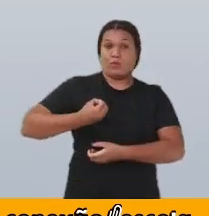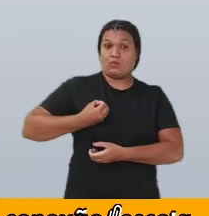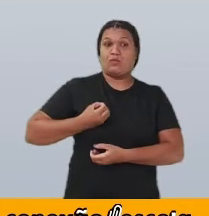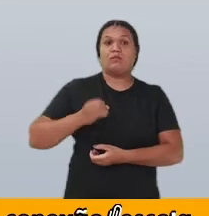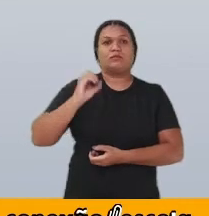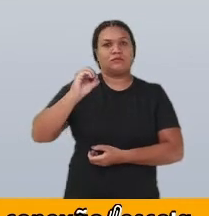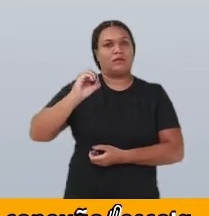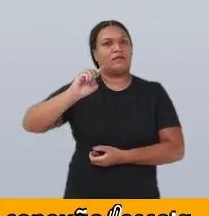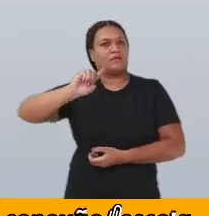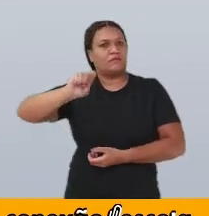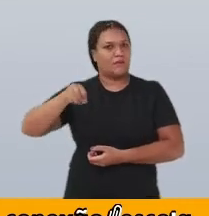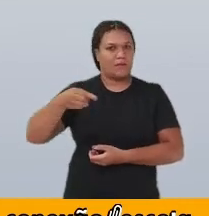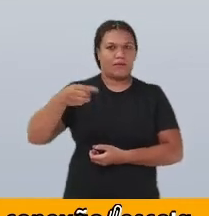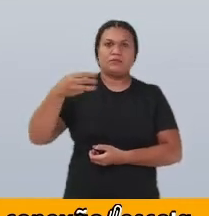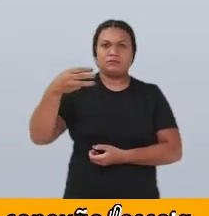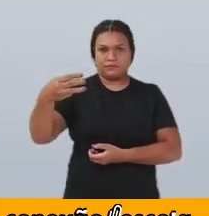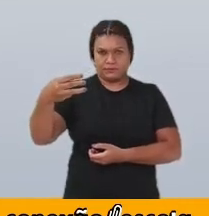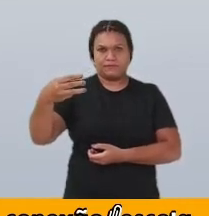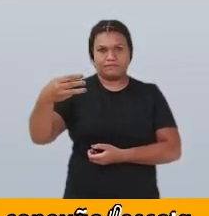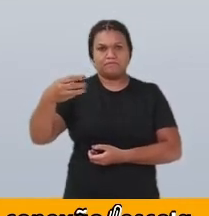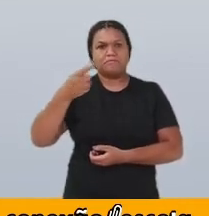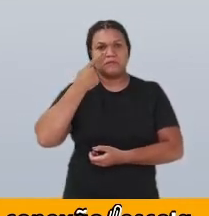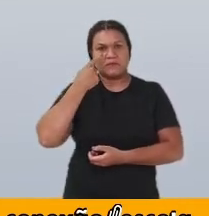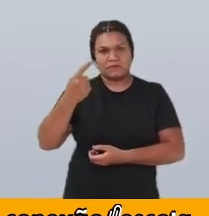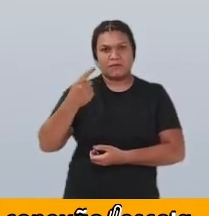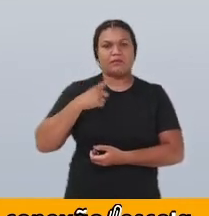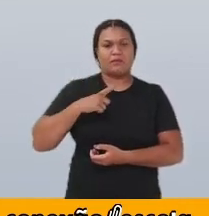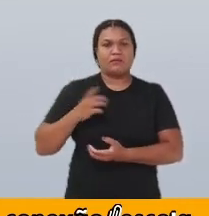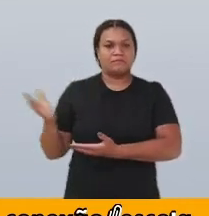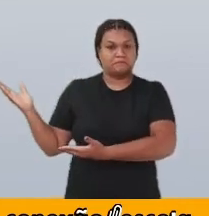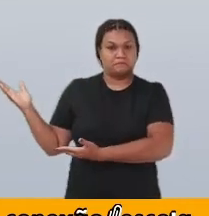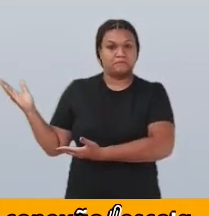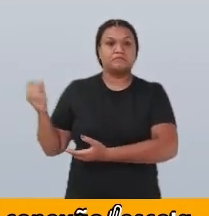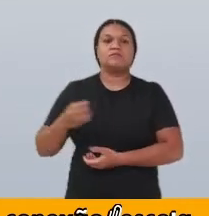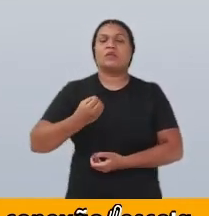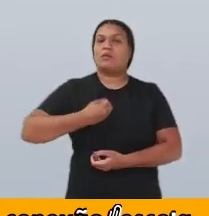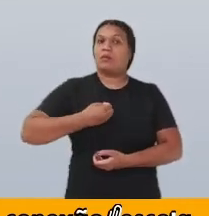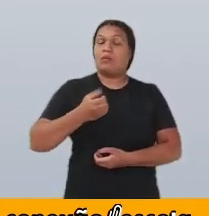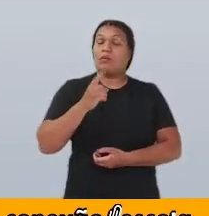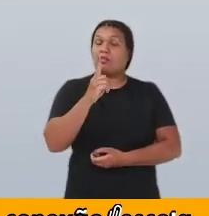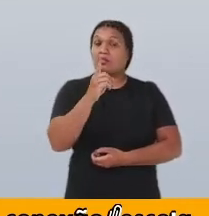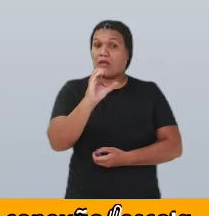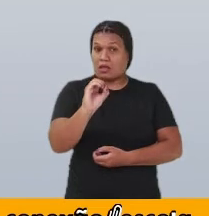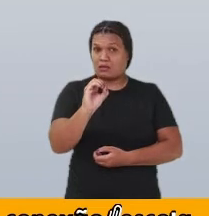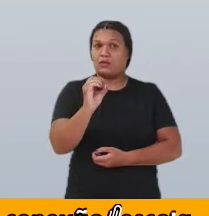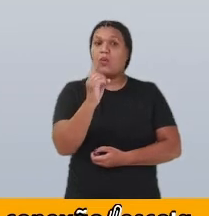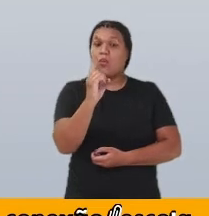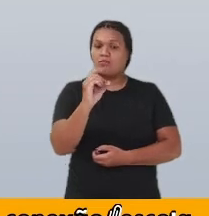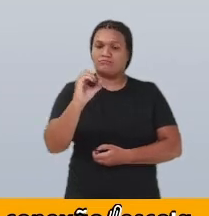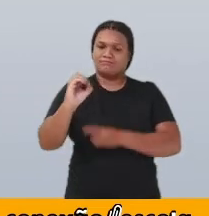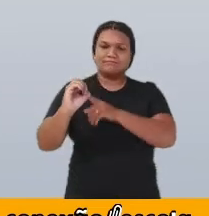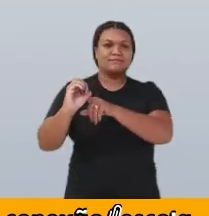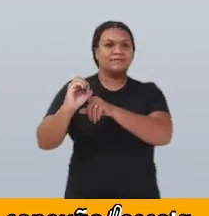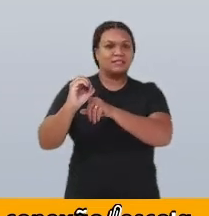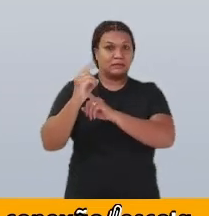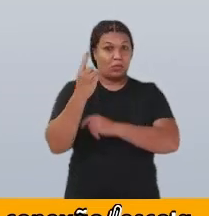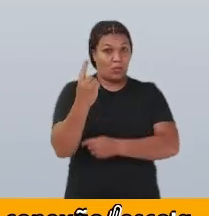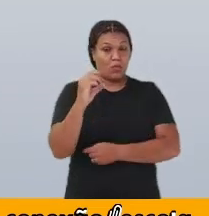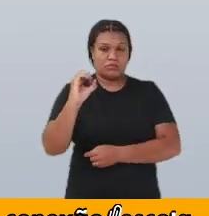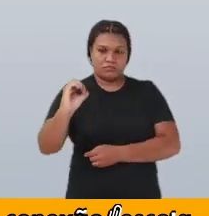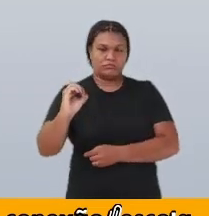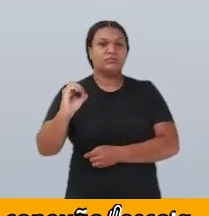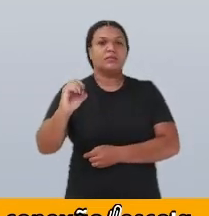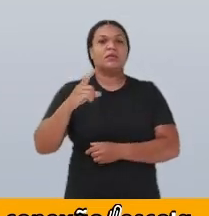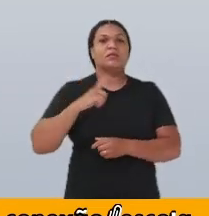decimal, que também lemos como 3/10. Como o 10 tem um zero, ele representa o número com